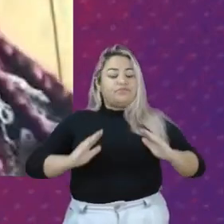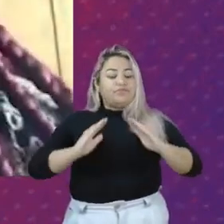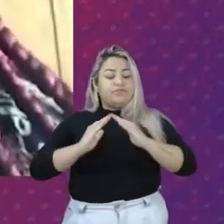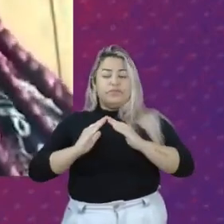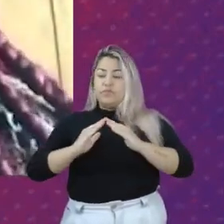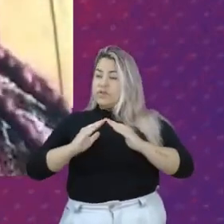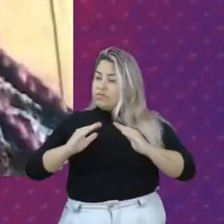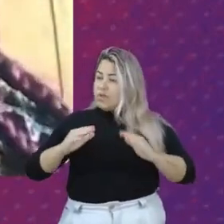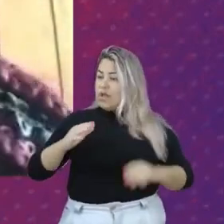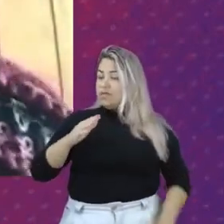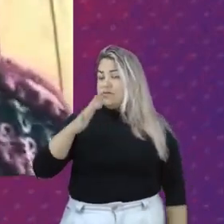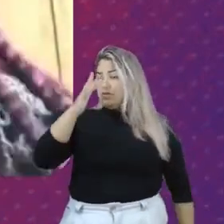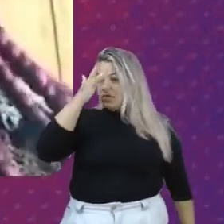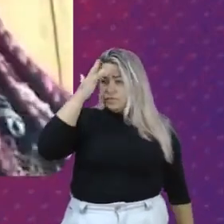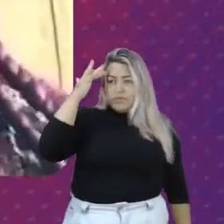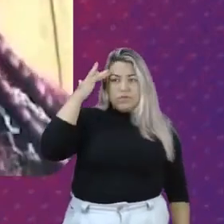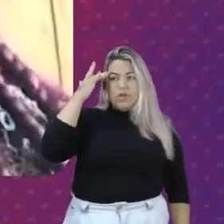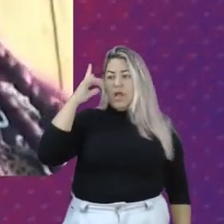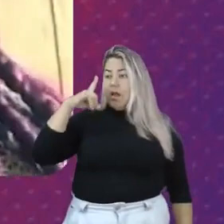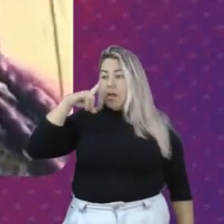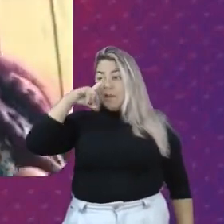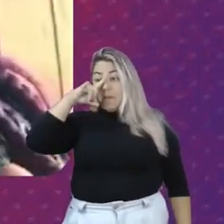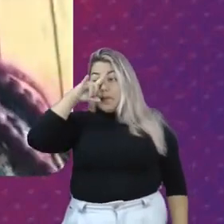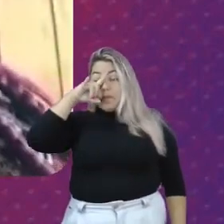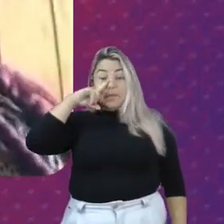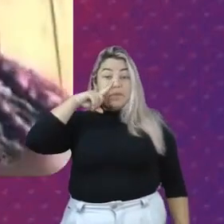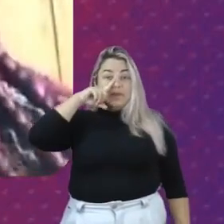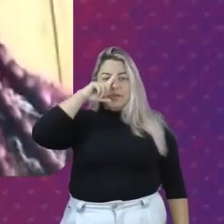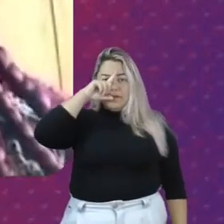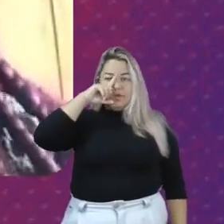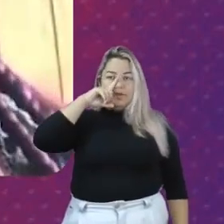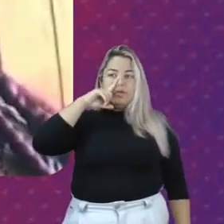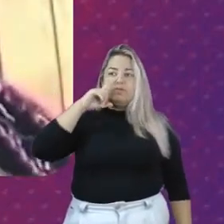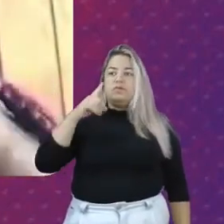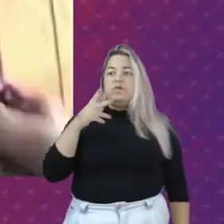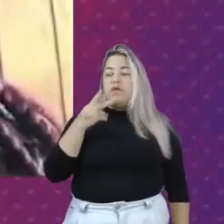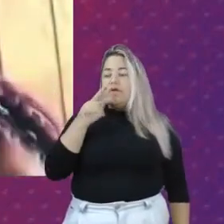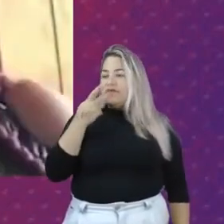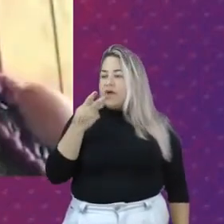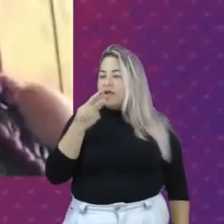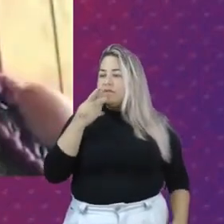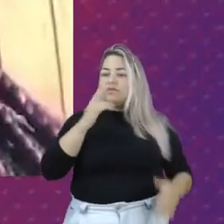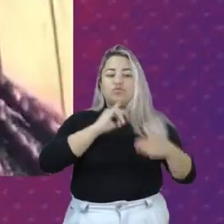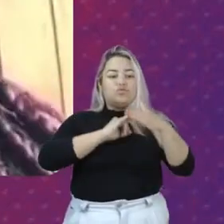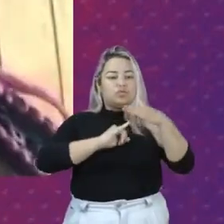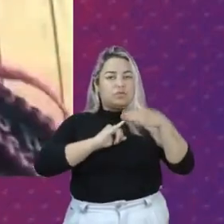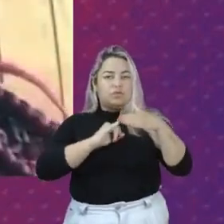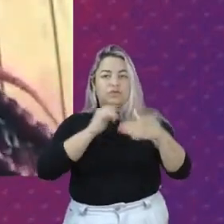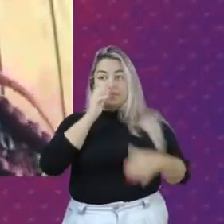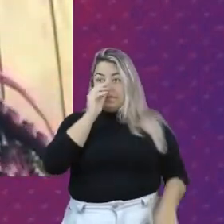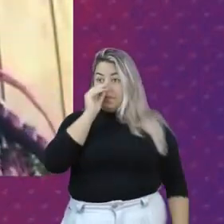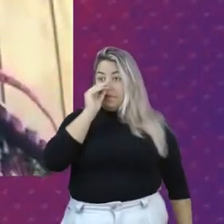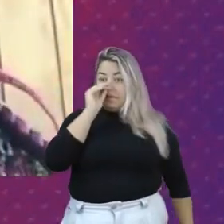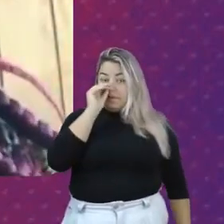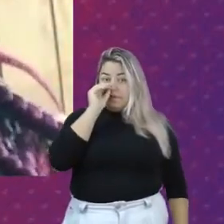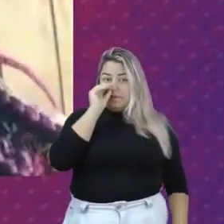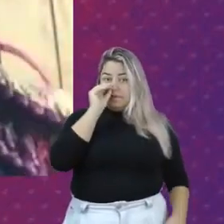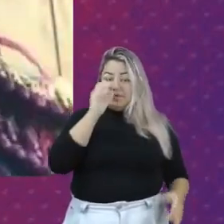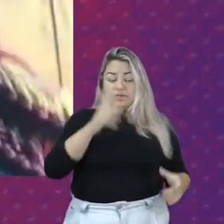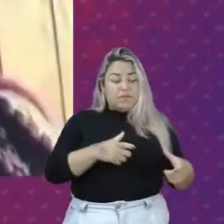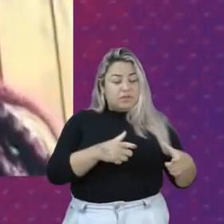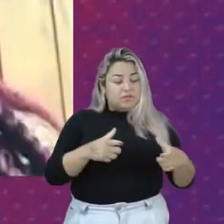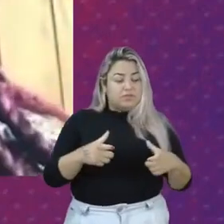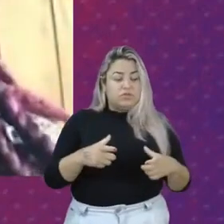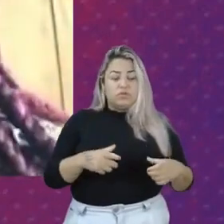moradia de pessoas perigosas. Falei sobre a instituição desse espaço como lugar,